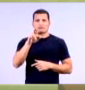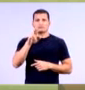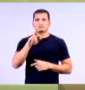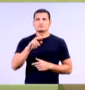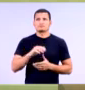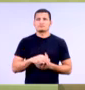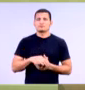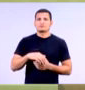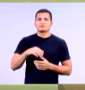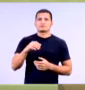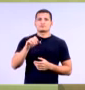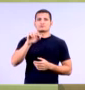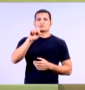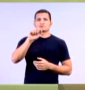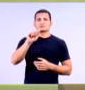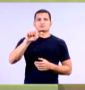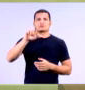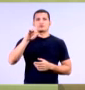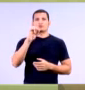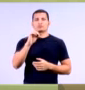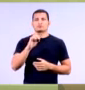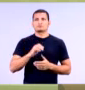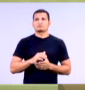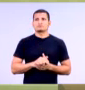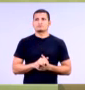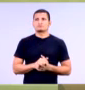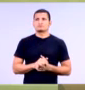certo? Ok. Senão,